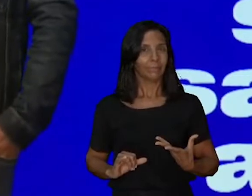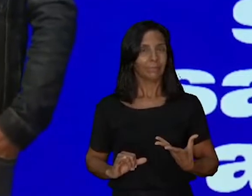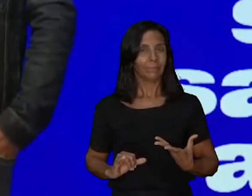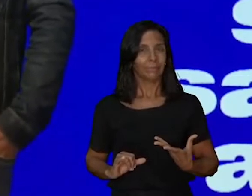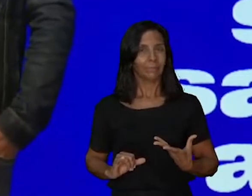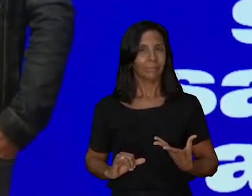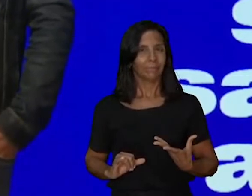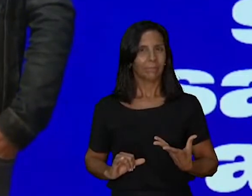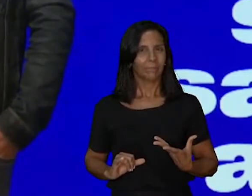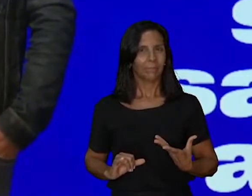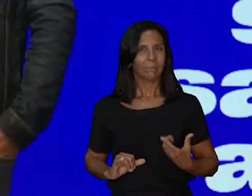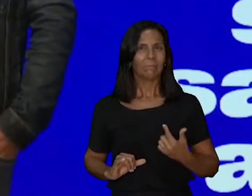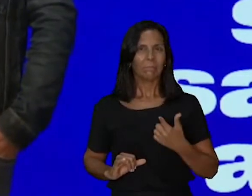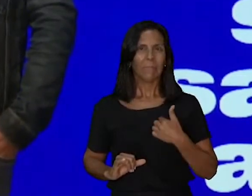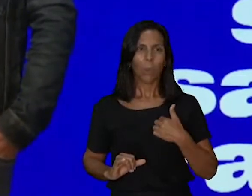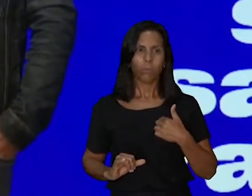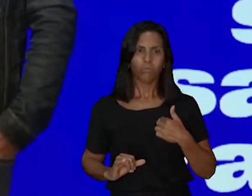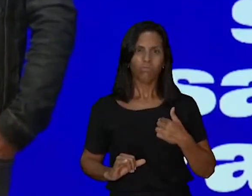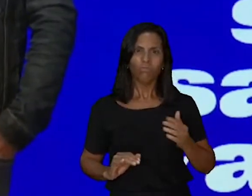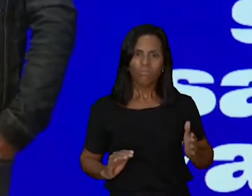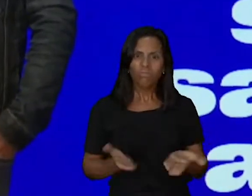uma pedalada na retaguarda.